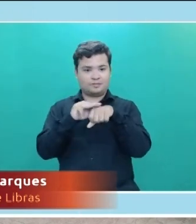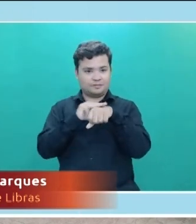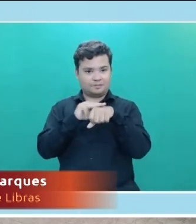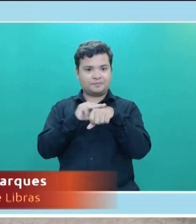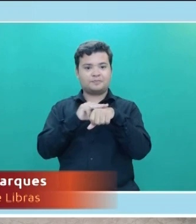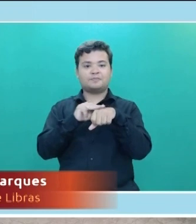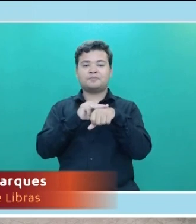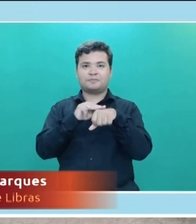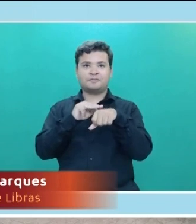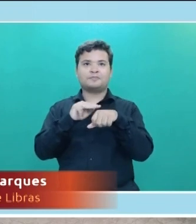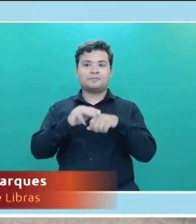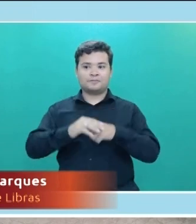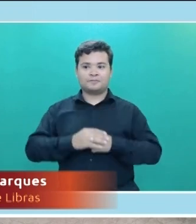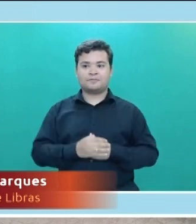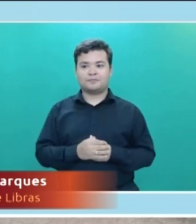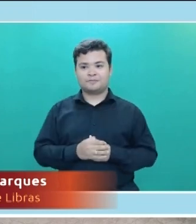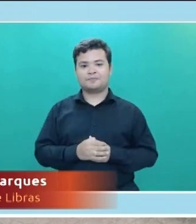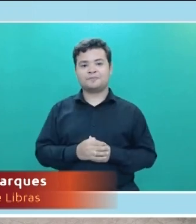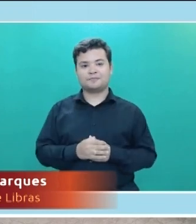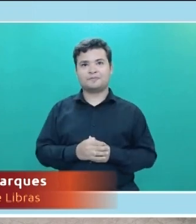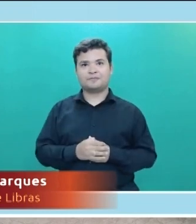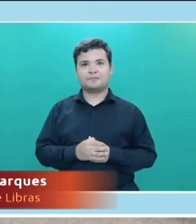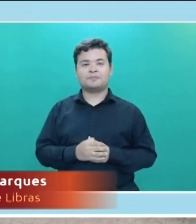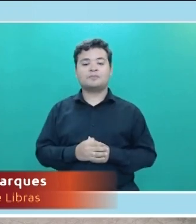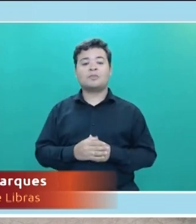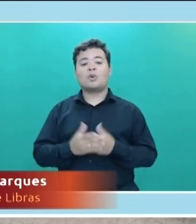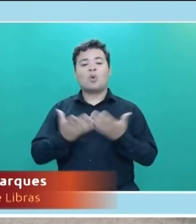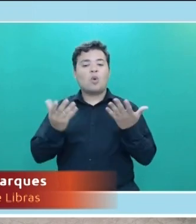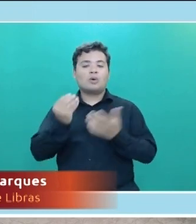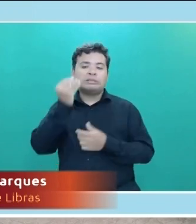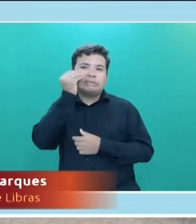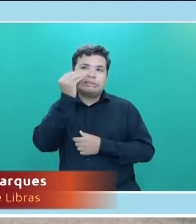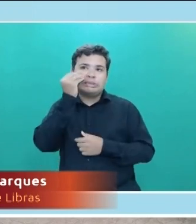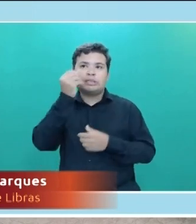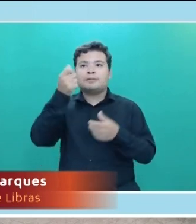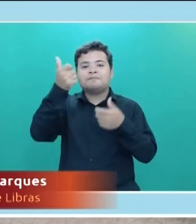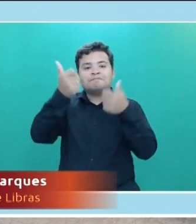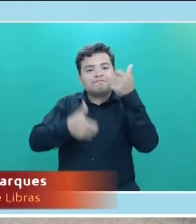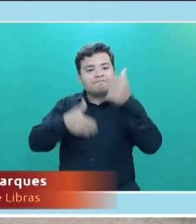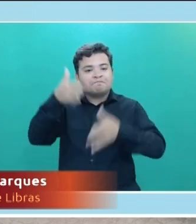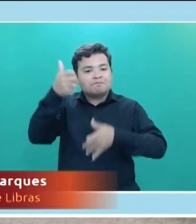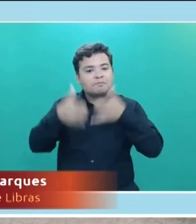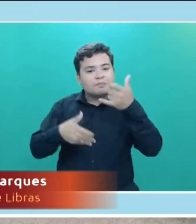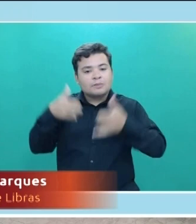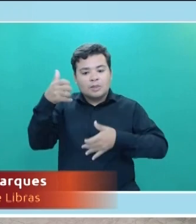com cabelos. E estamos hoje tentando te explicar um pouquinho